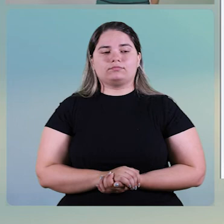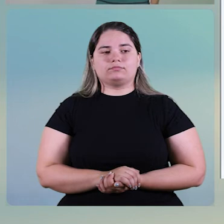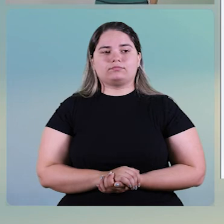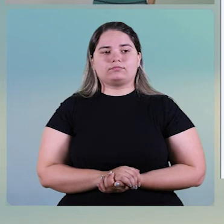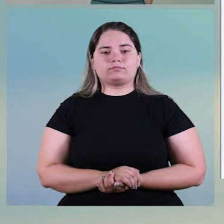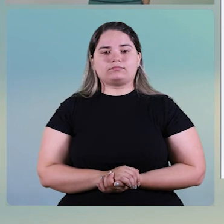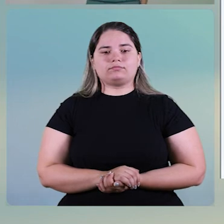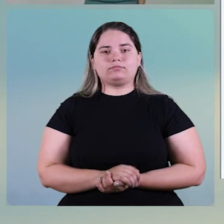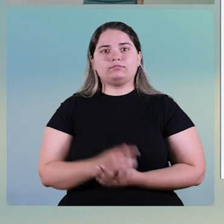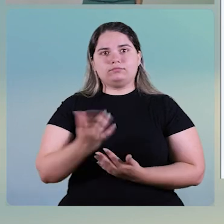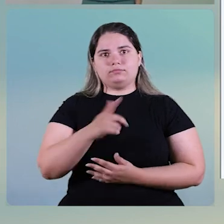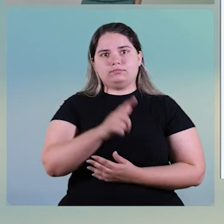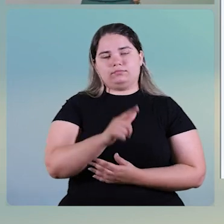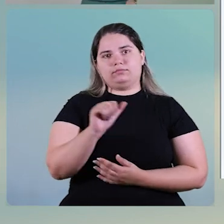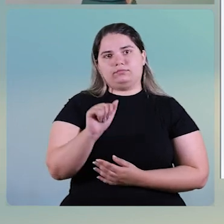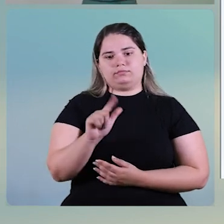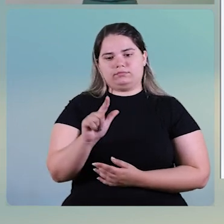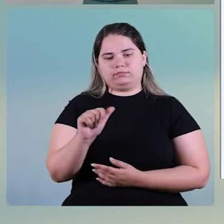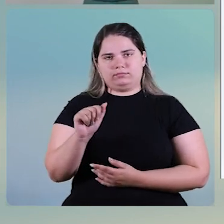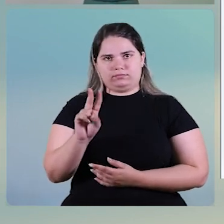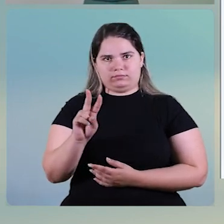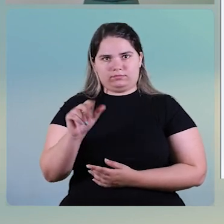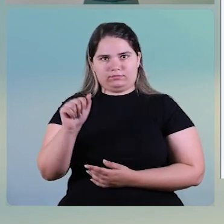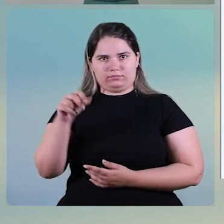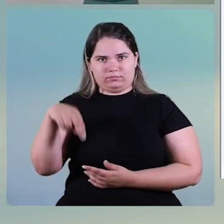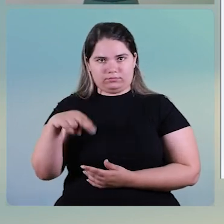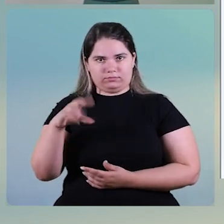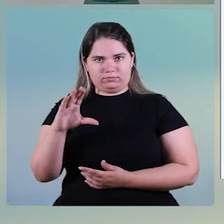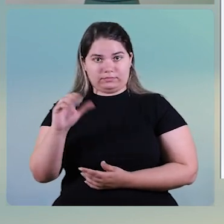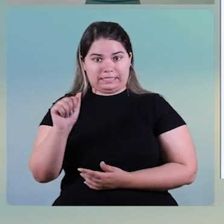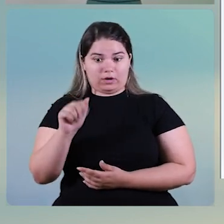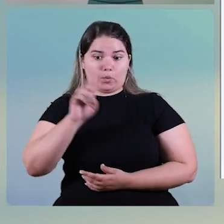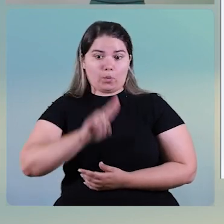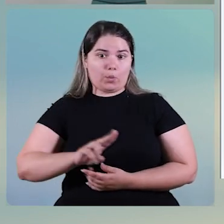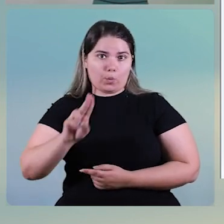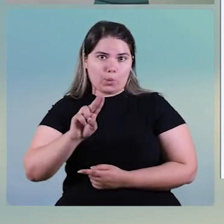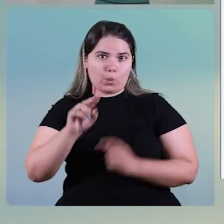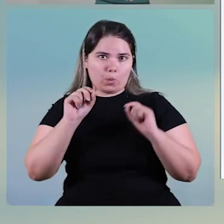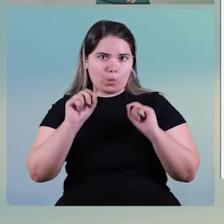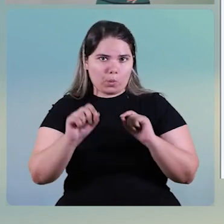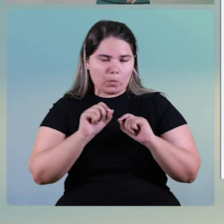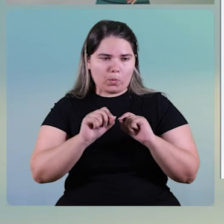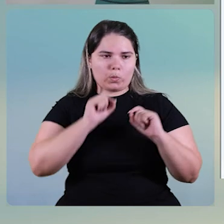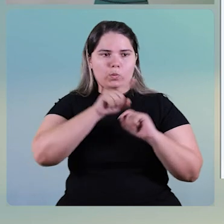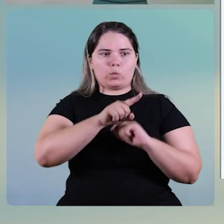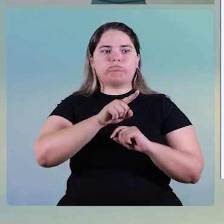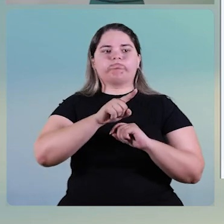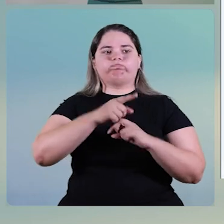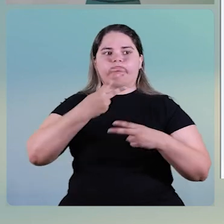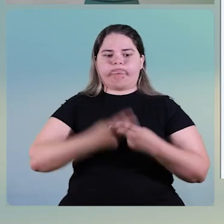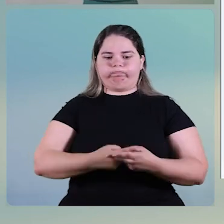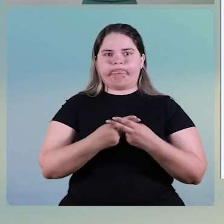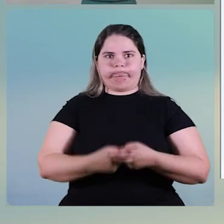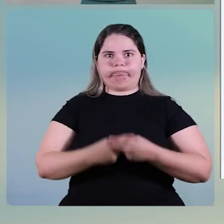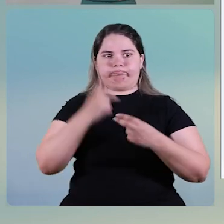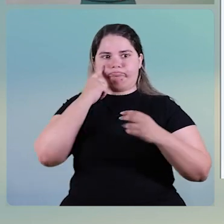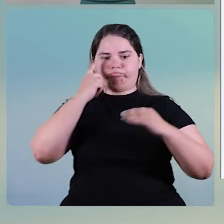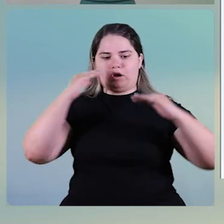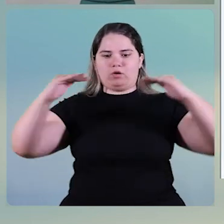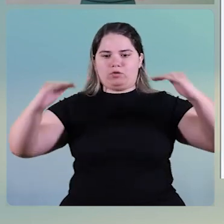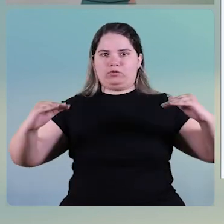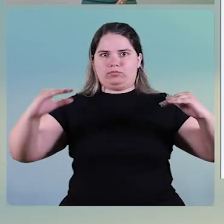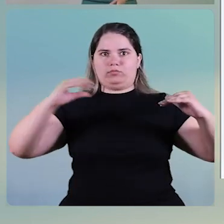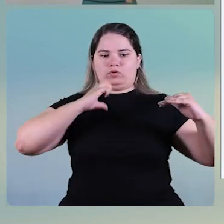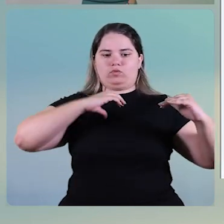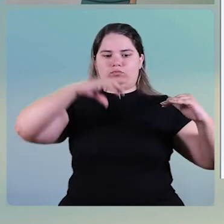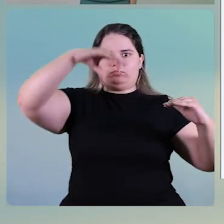seria uma alavanca colocando agora a resistência, a carga, né, na parte interna, né, entre